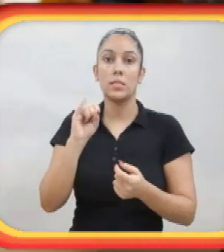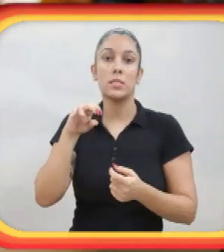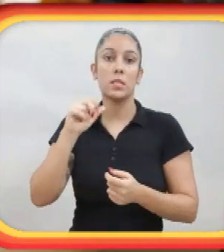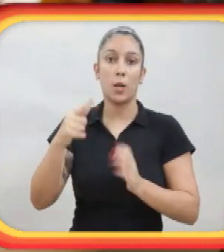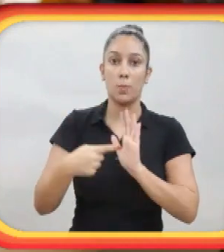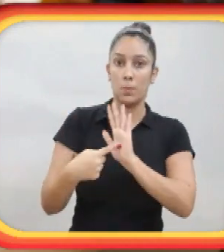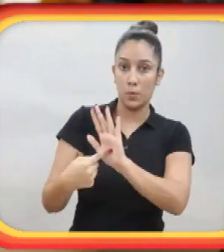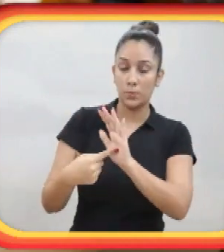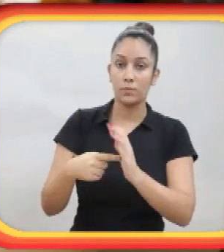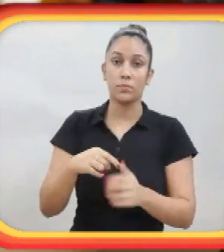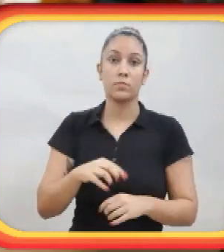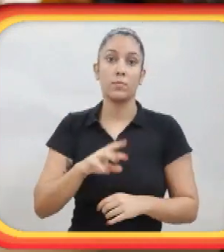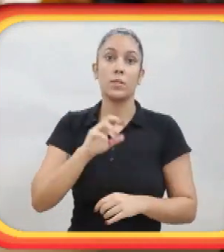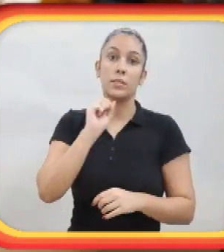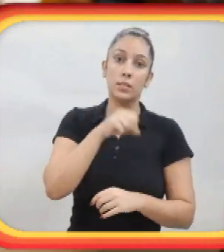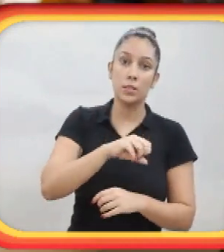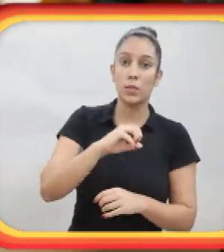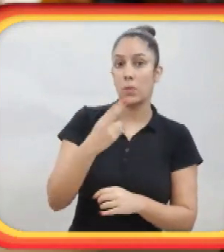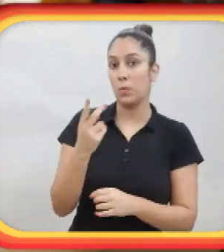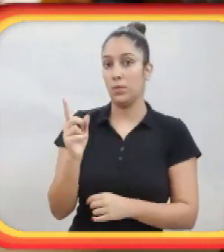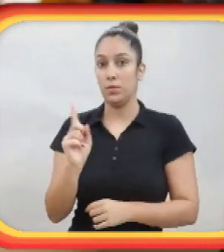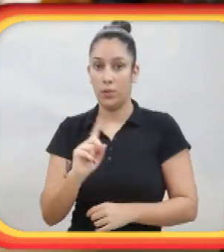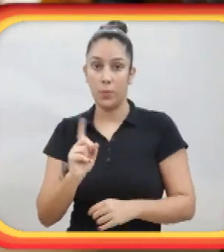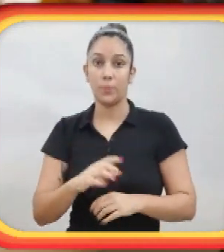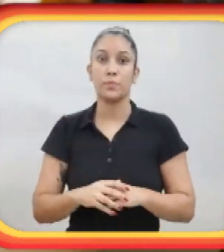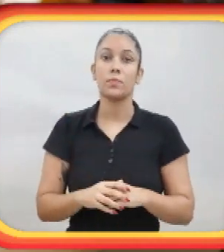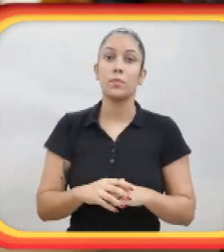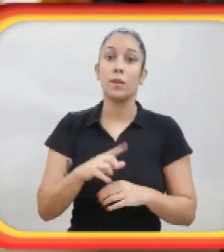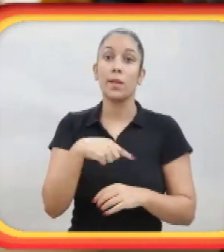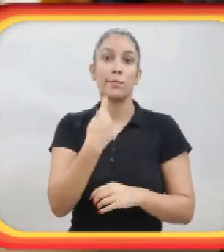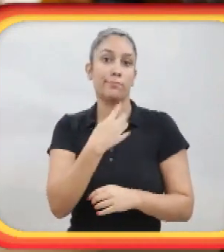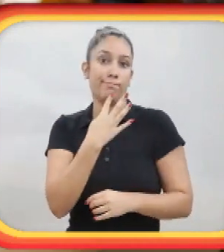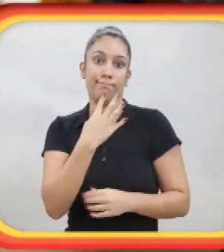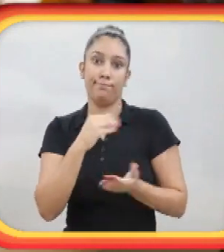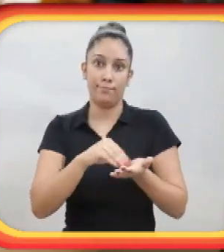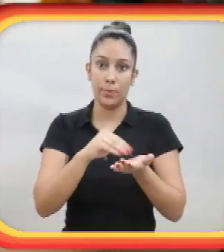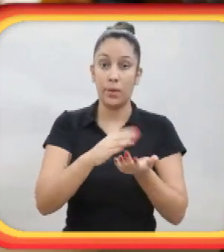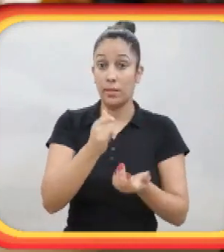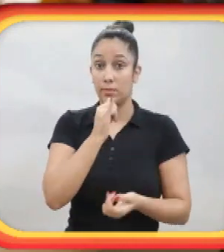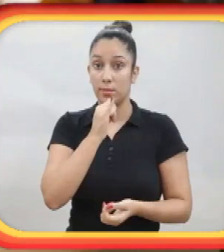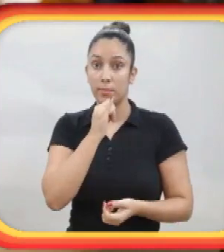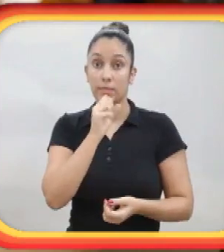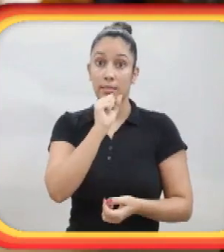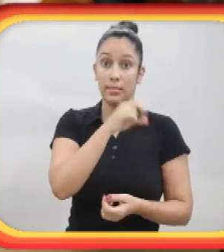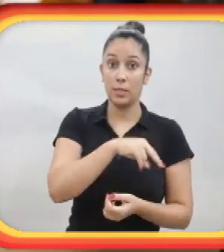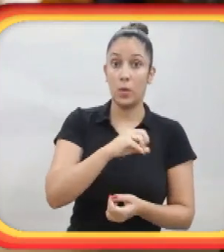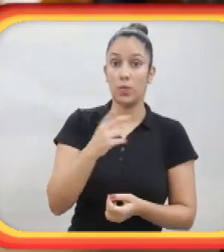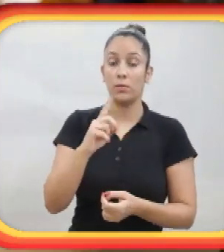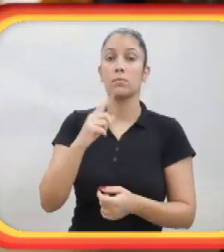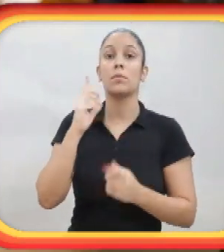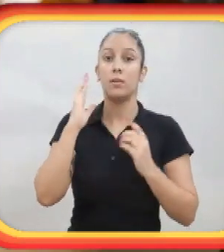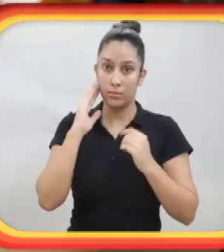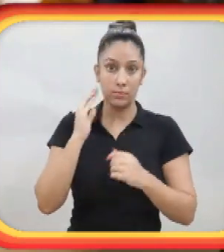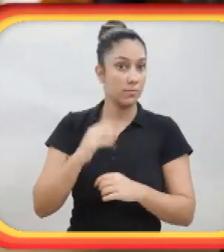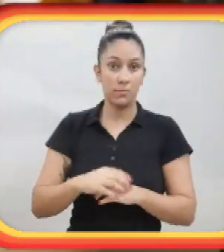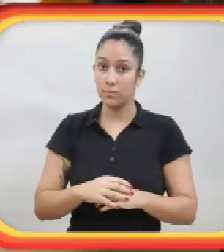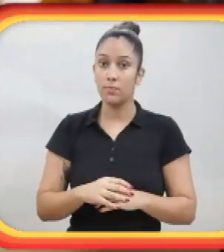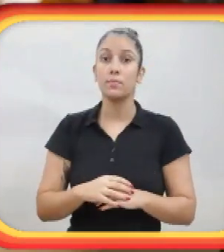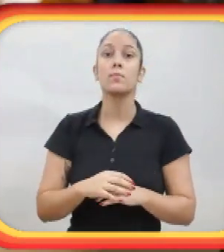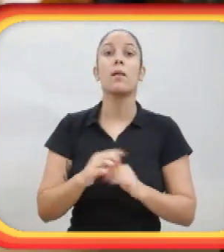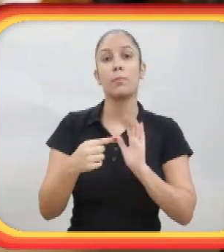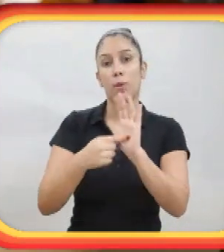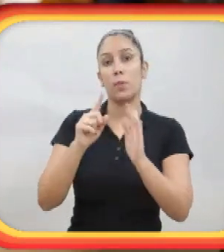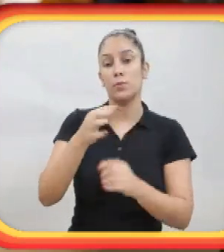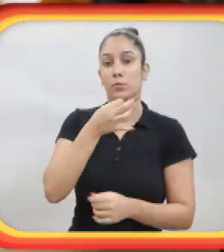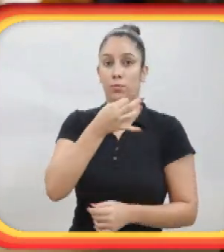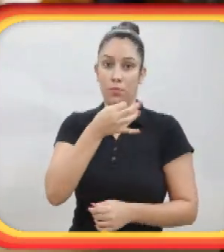queria fazer alguma coisa, ela fazia um sinal, fazia um barulho, que não é o sim e não que a gente conhece, né? Por exemplo, o sim e o não